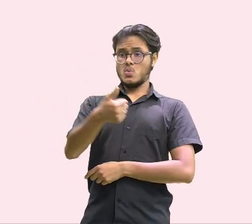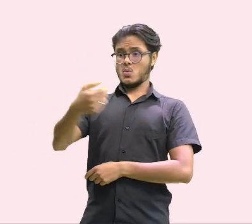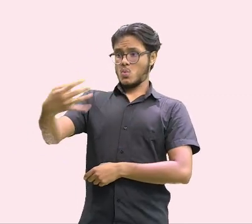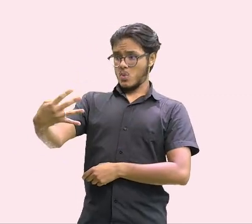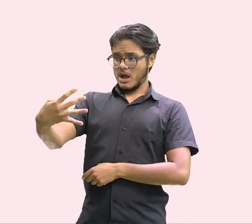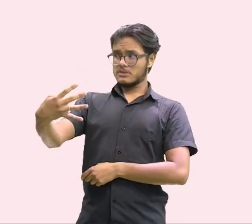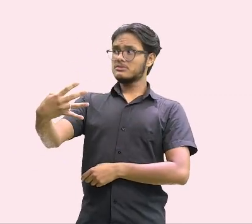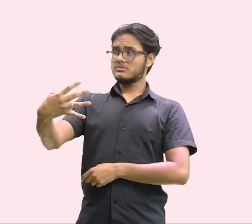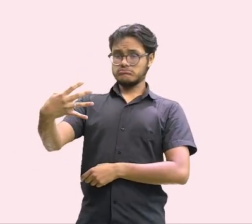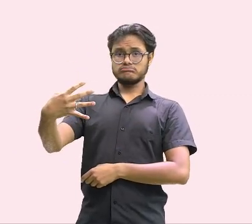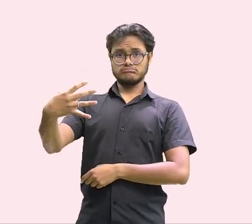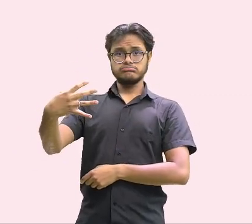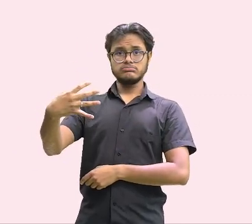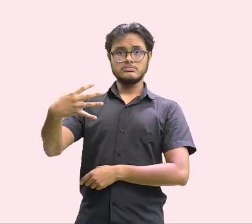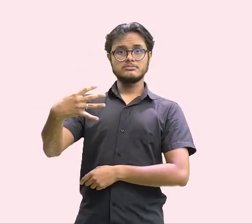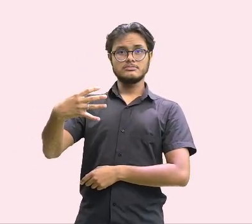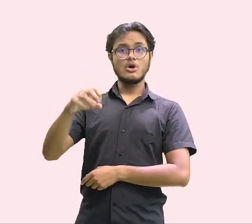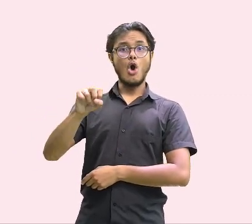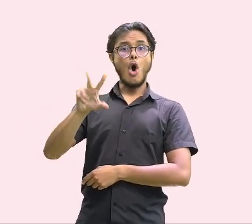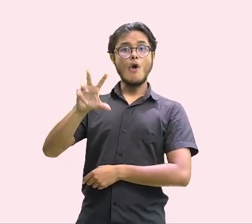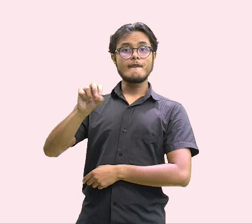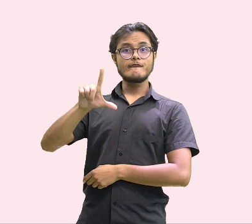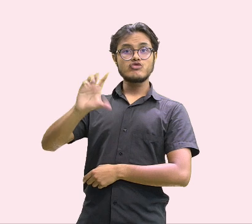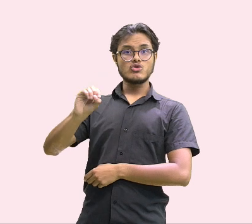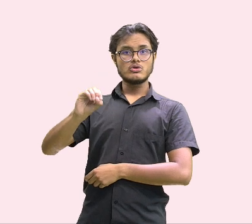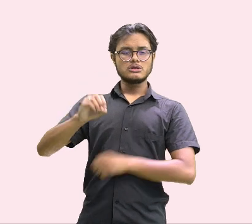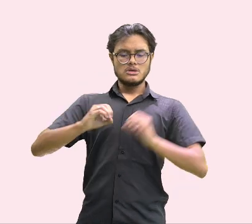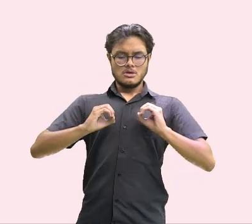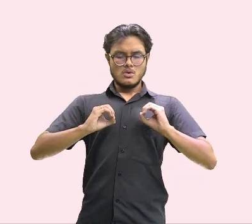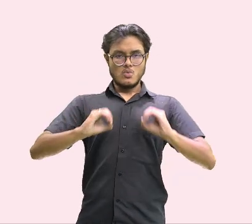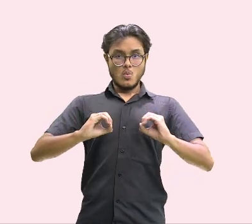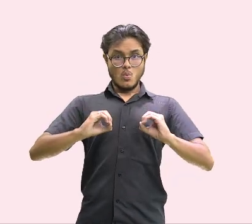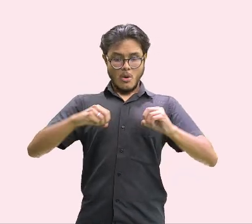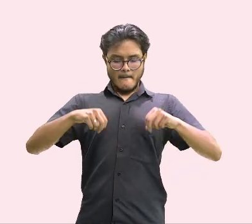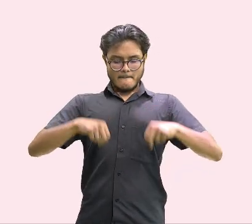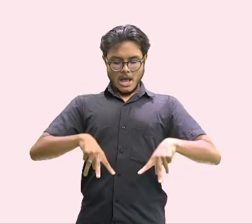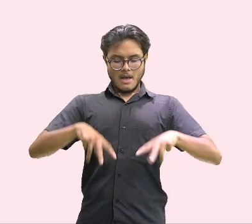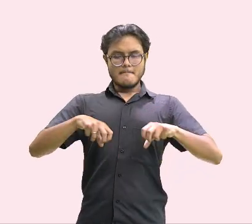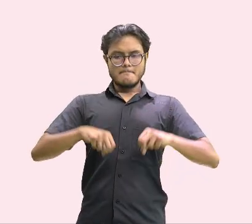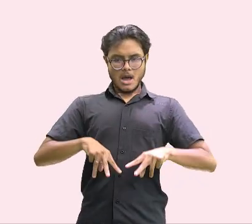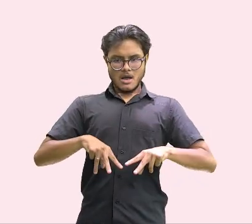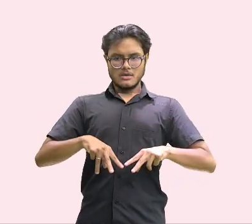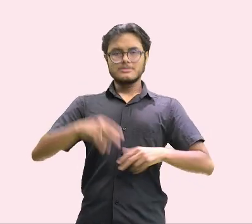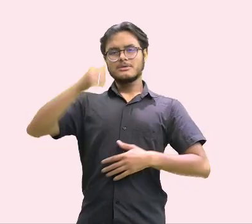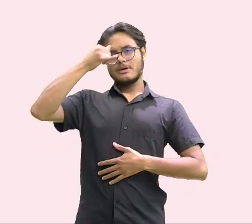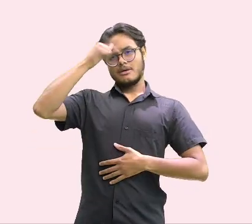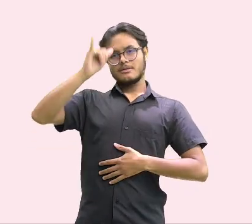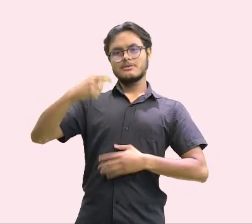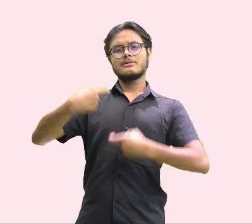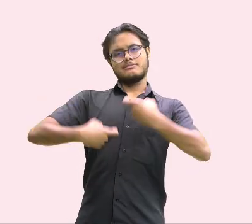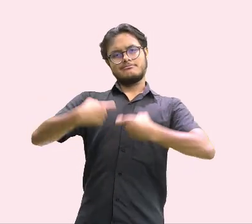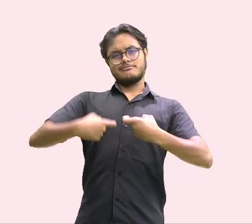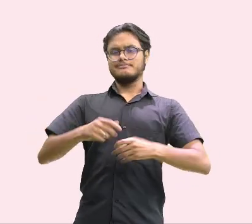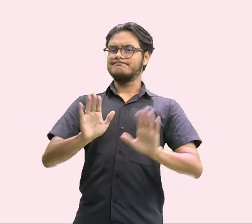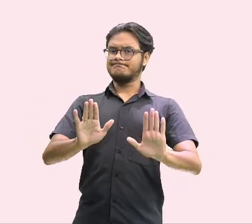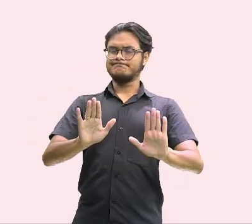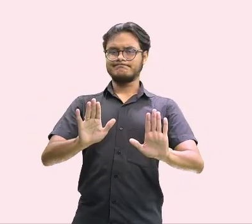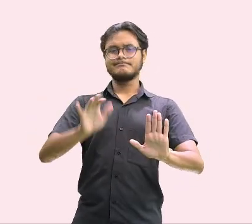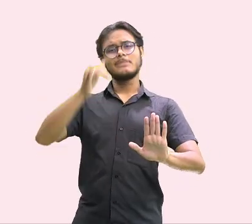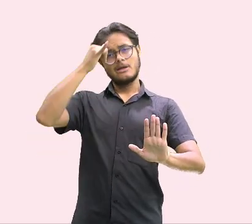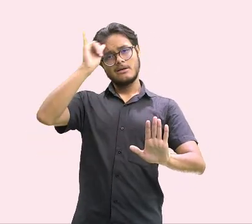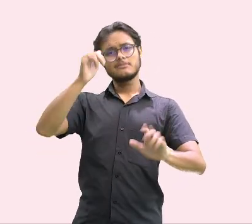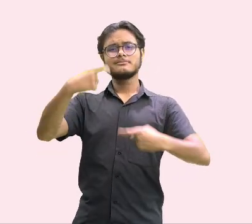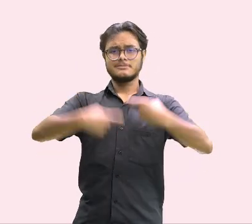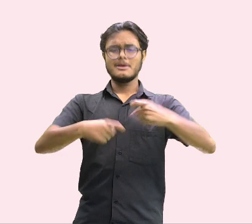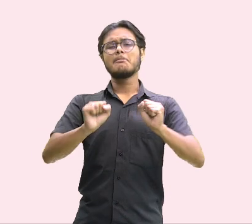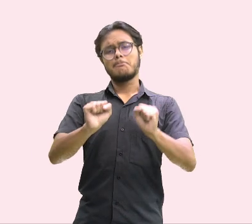metade de 28. Beleza? Então, esses 10 dias do meio, você deve evitar ter relações sexuais, porque você corre